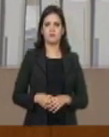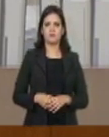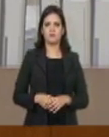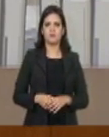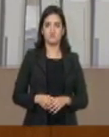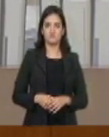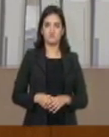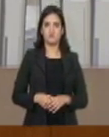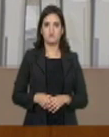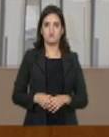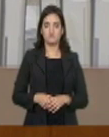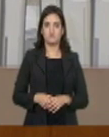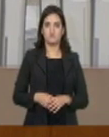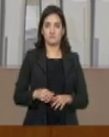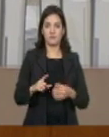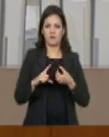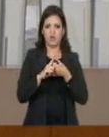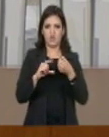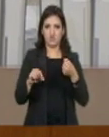Artigo 5º.